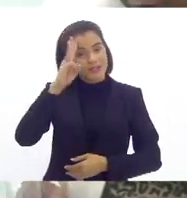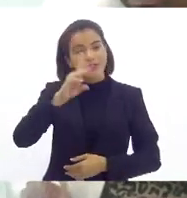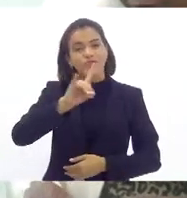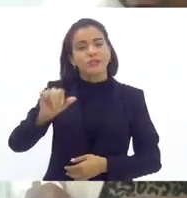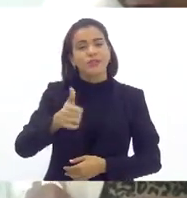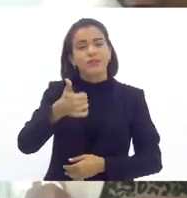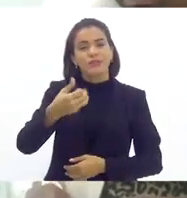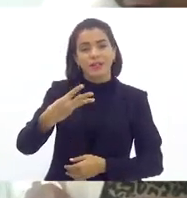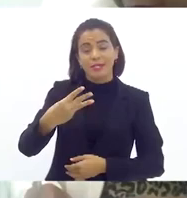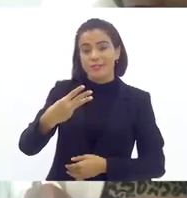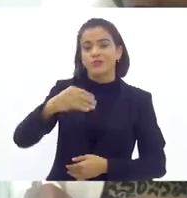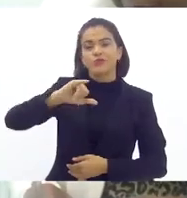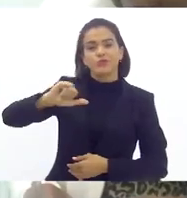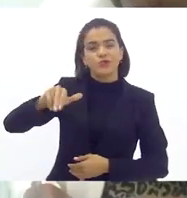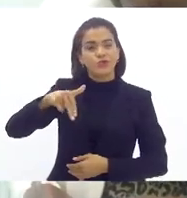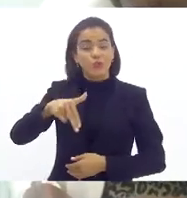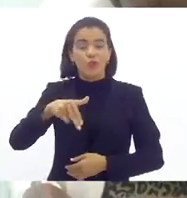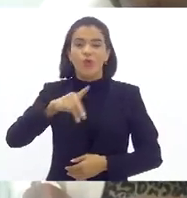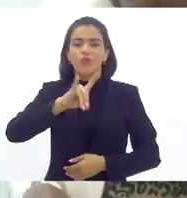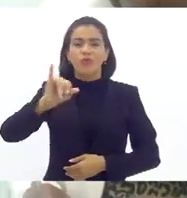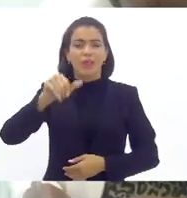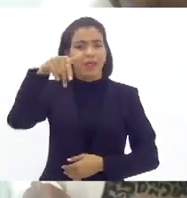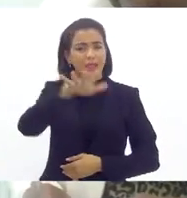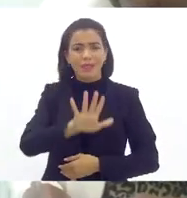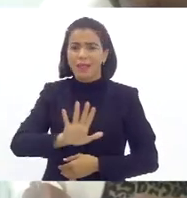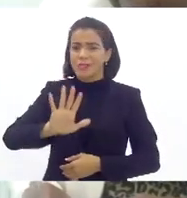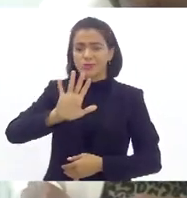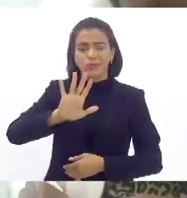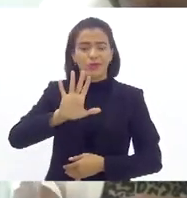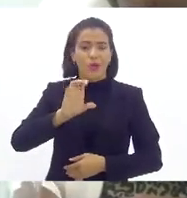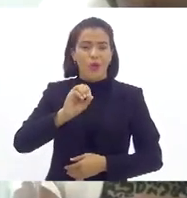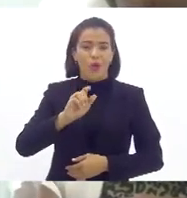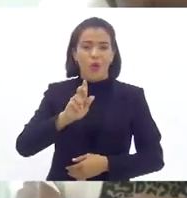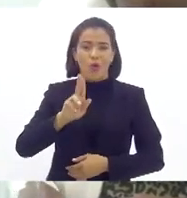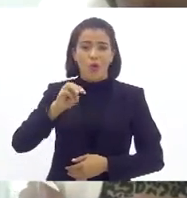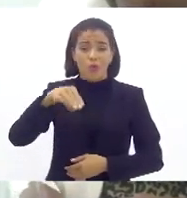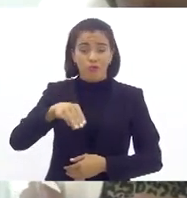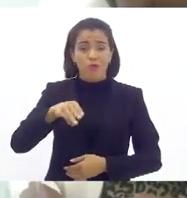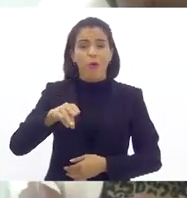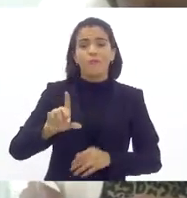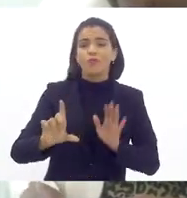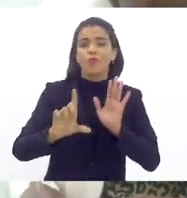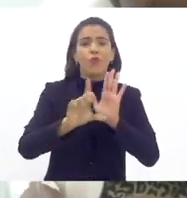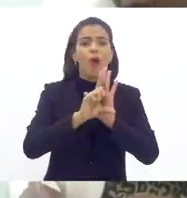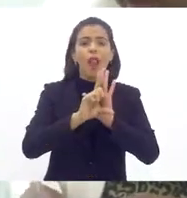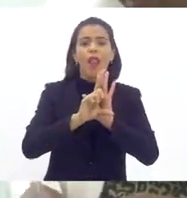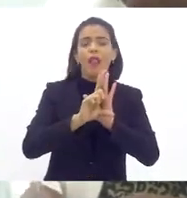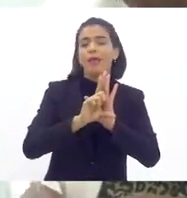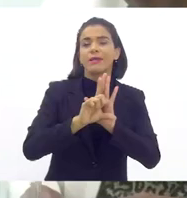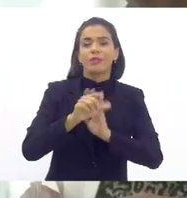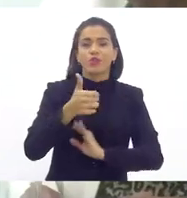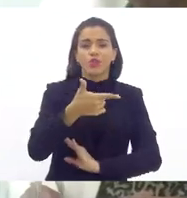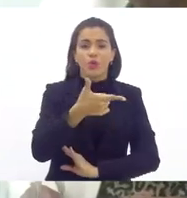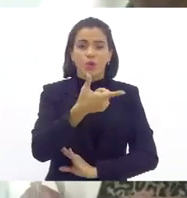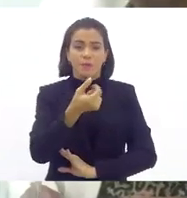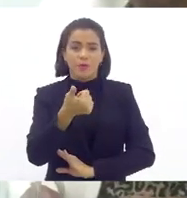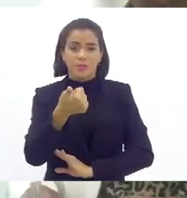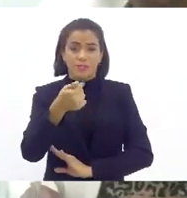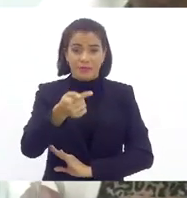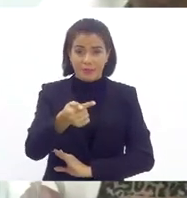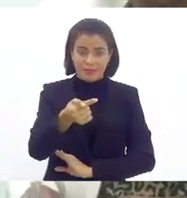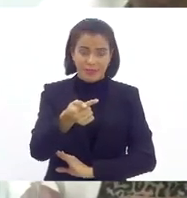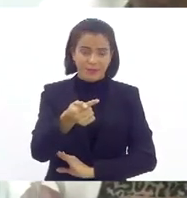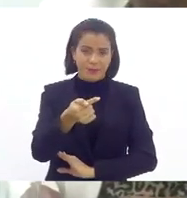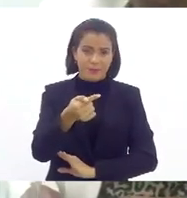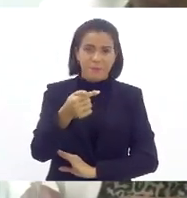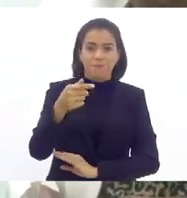junho, é o dia estadual de Ogum no estado do Rio de Janeiro, uma lei de 2017 do deputado Paulo Ramos,